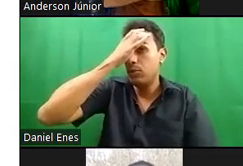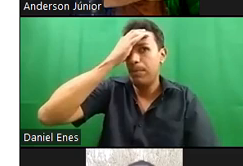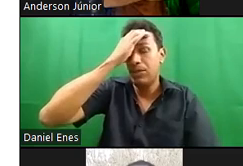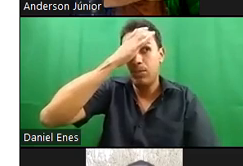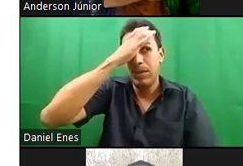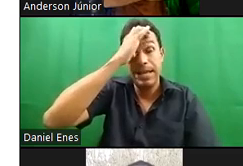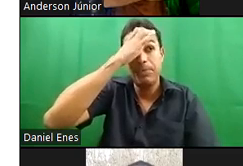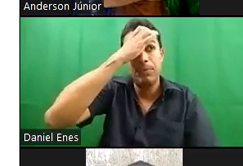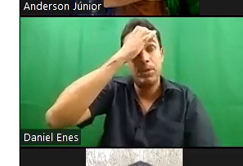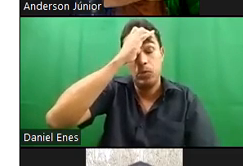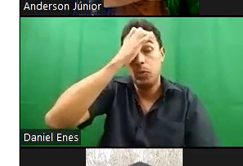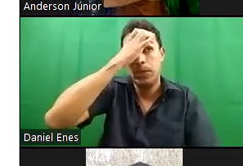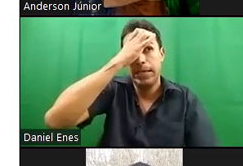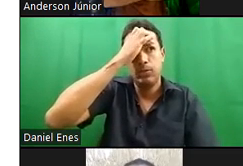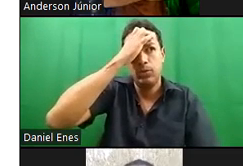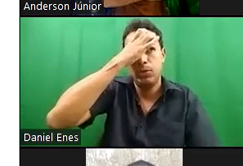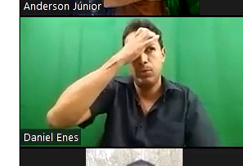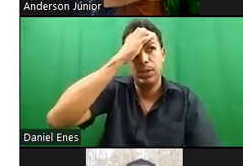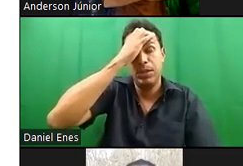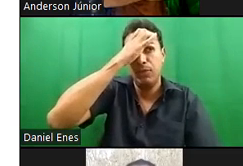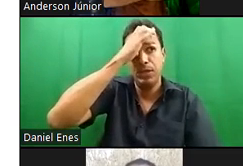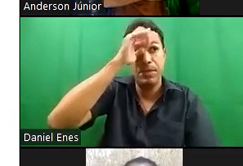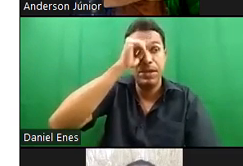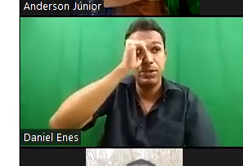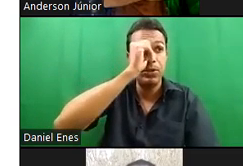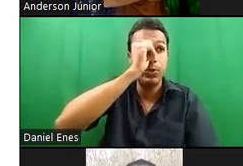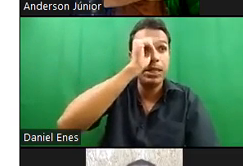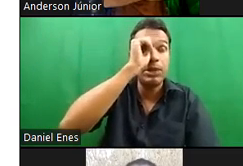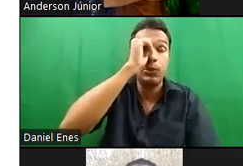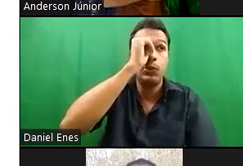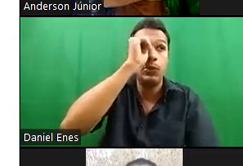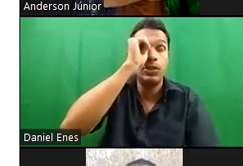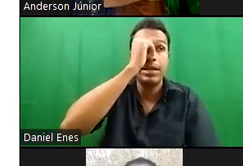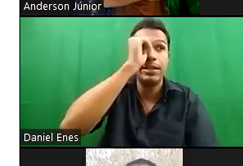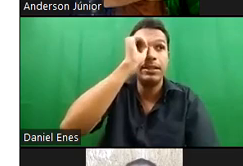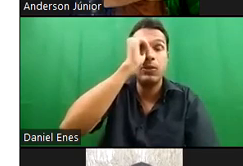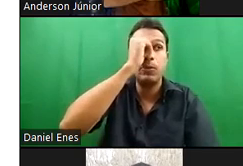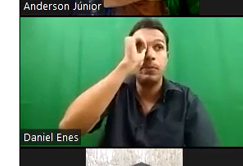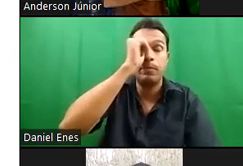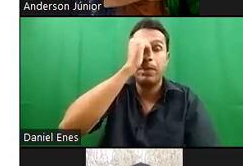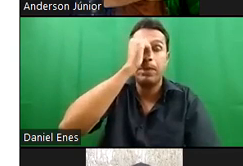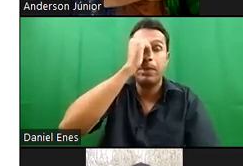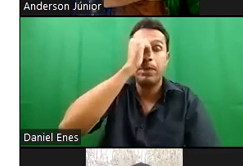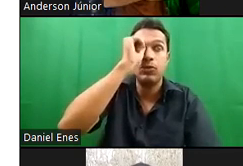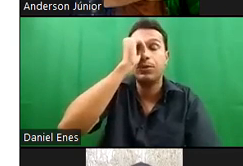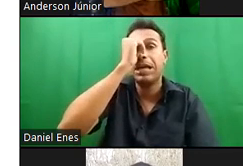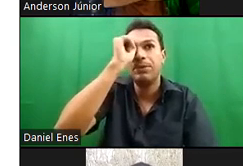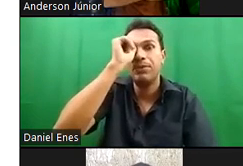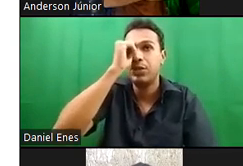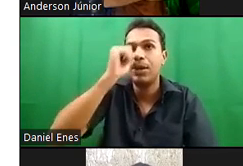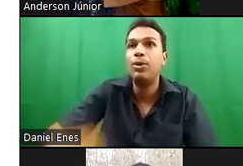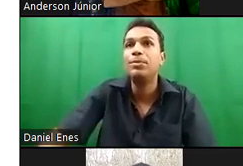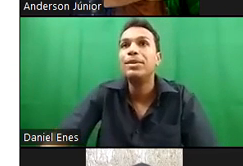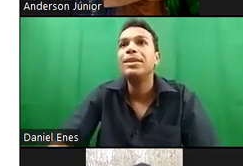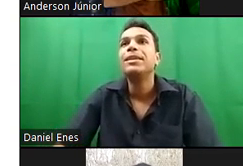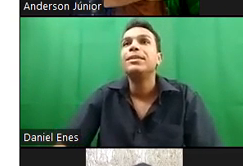coisa eu passo no WhatsApp também, eu não coloquei o número do meu telefone, mas manda um oi lá no Instagram que eu passo contato para vocês, tá